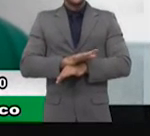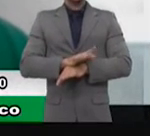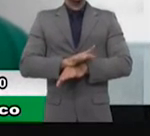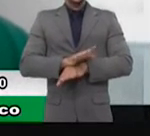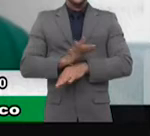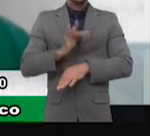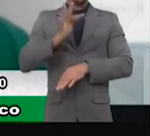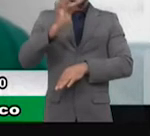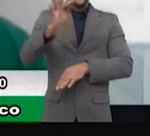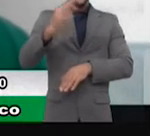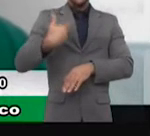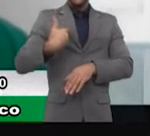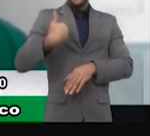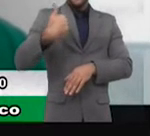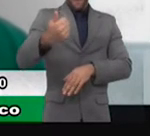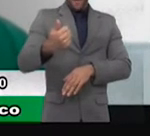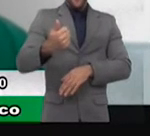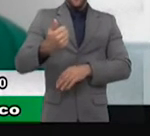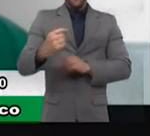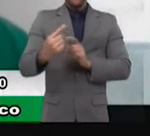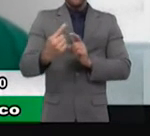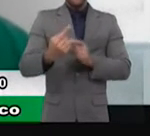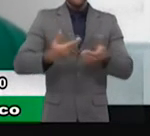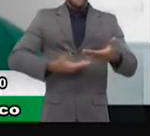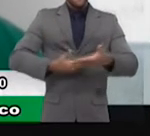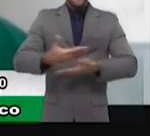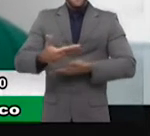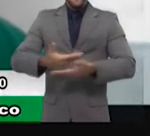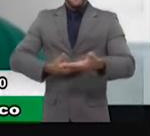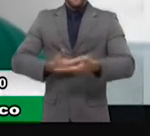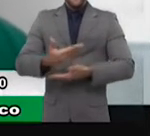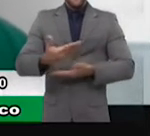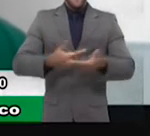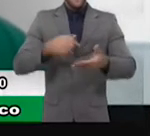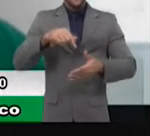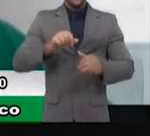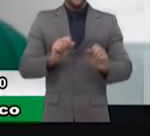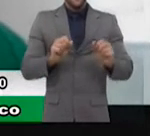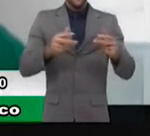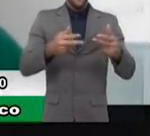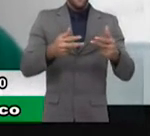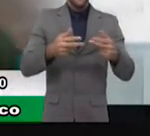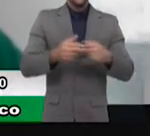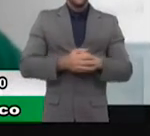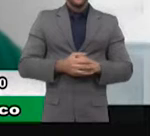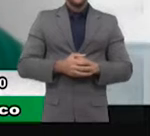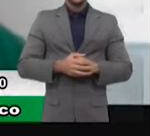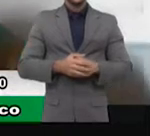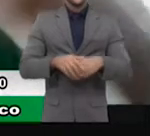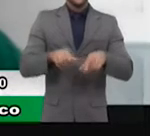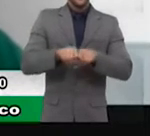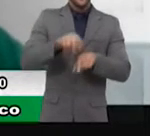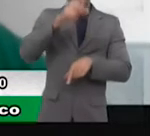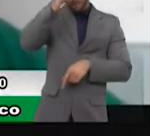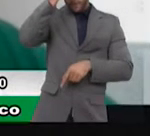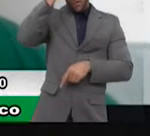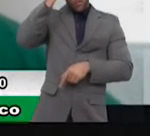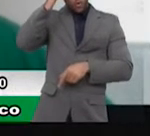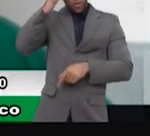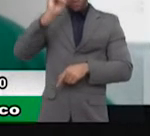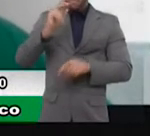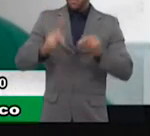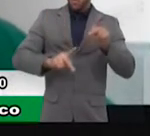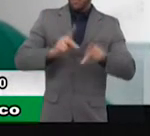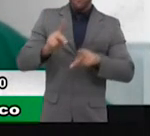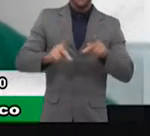convocado, eu atender a solicitação da Câmara Municipal, do prefeito, não sei, da prefeitura, ou do povo da cidade de